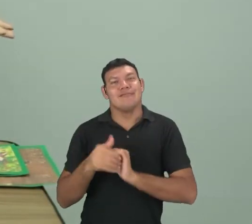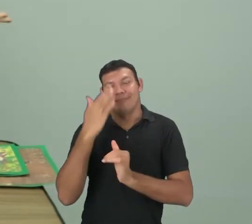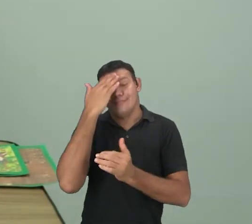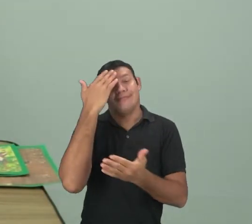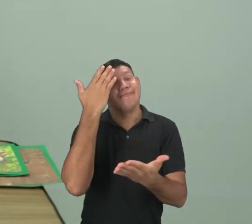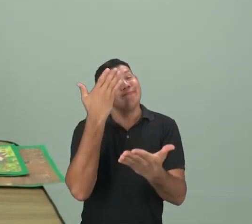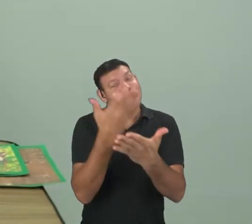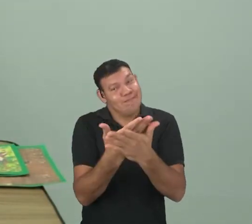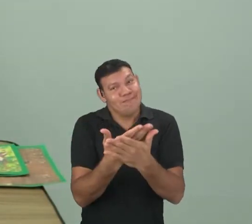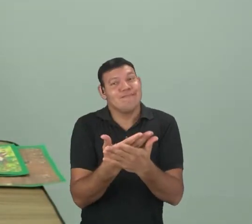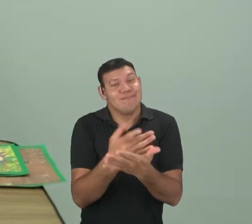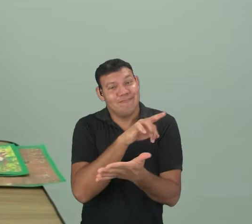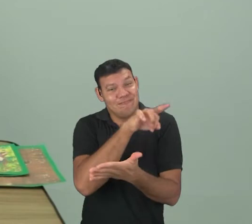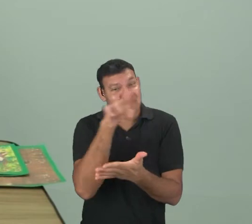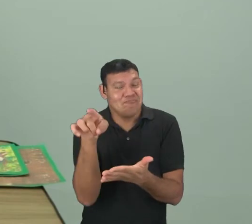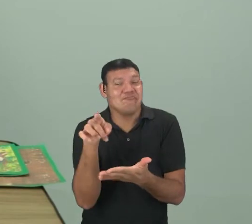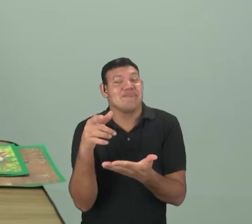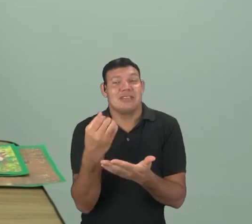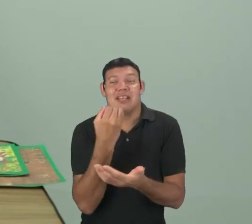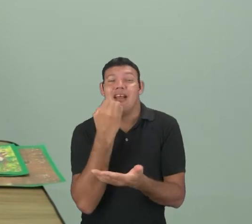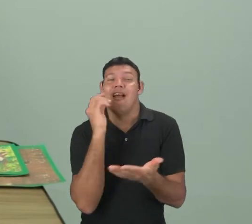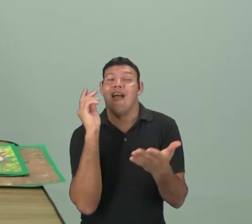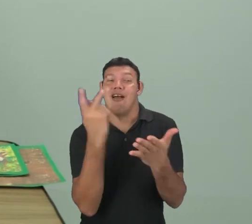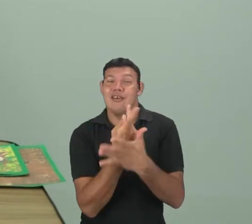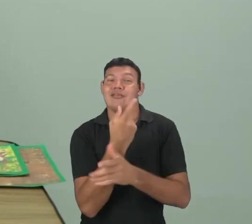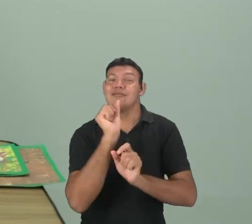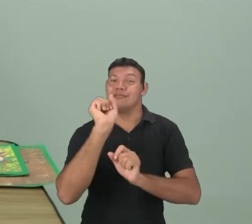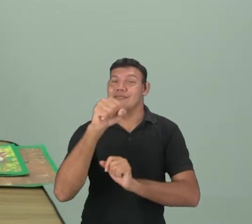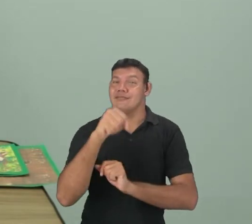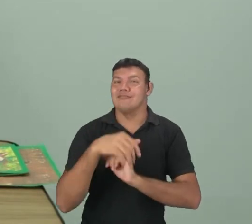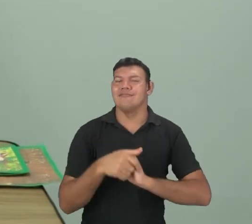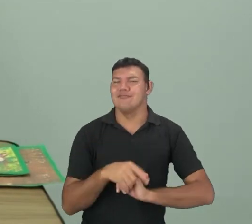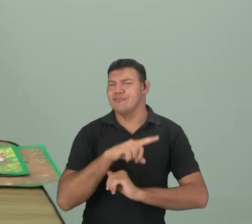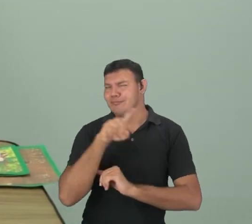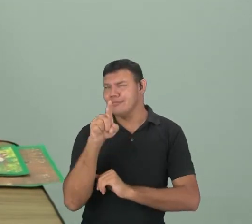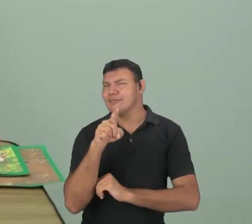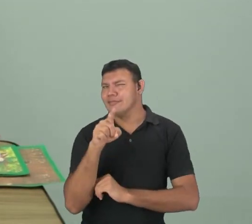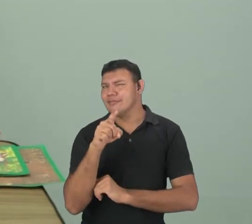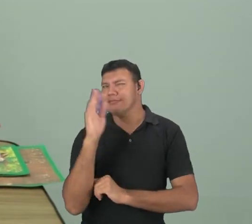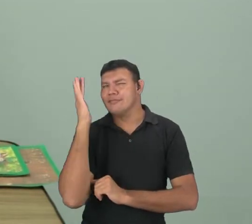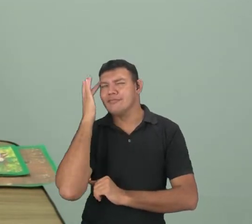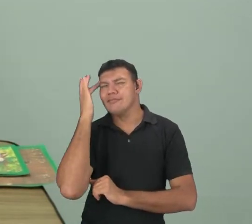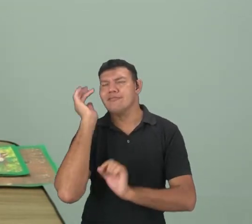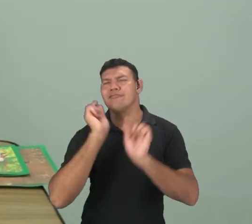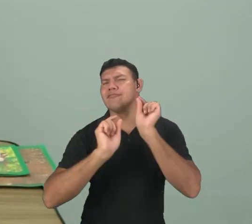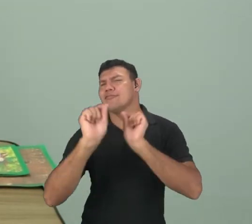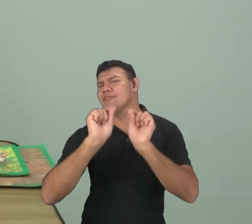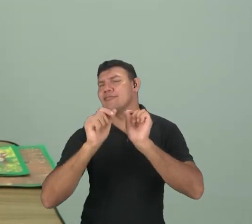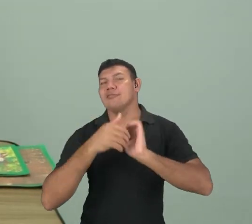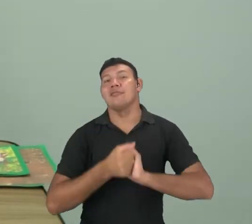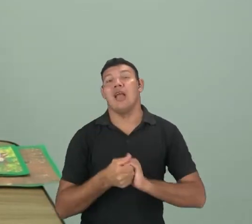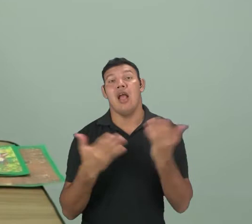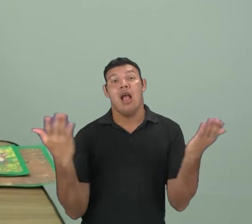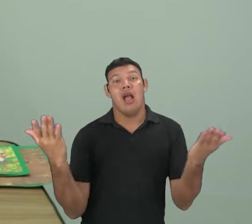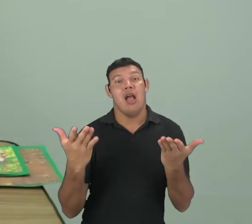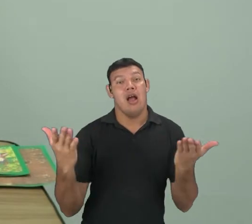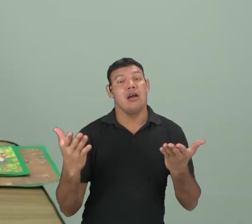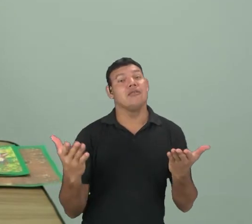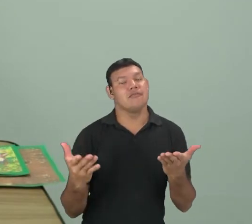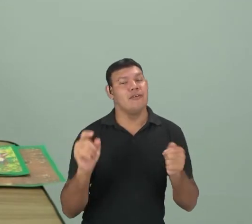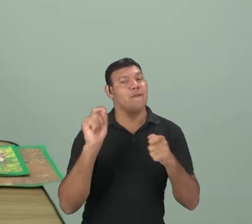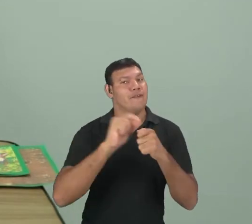se quiser, que essa história aconteceu. E você acredita que ela aconteceu? Então, agora nós vamos, né, fazer